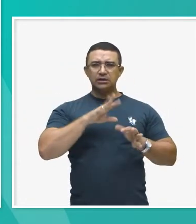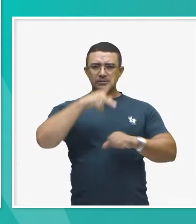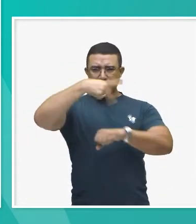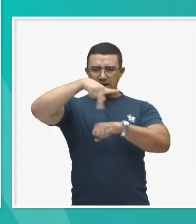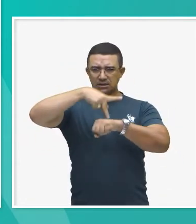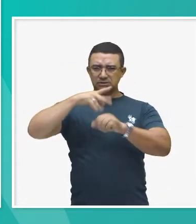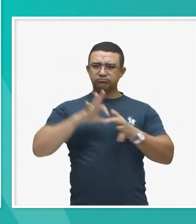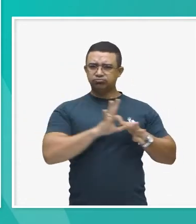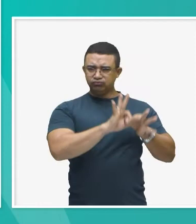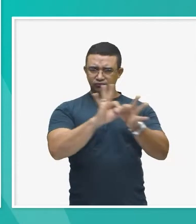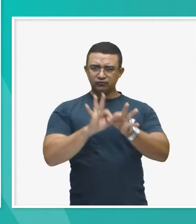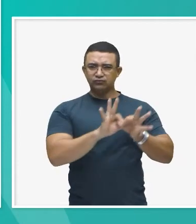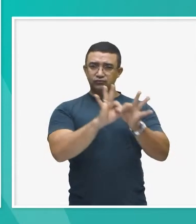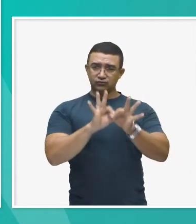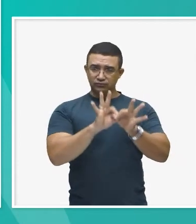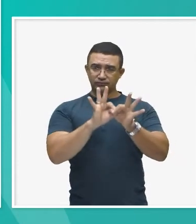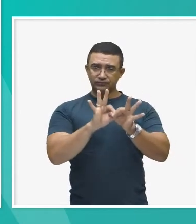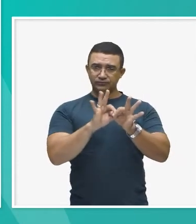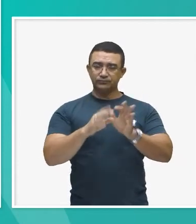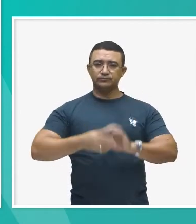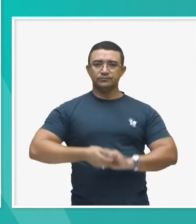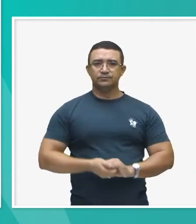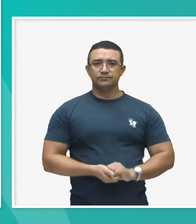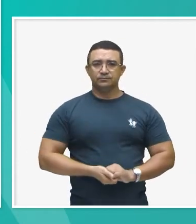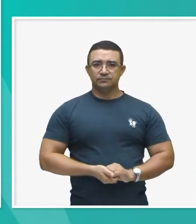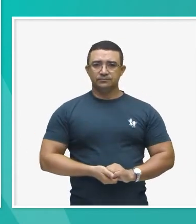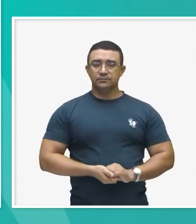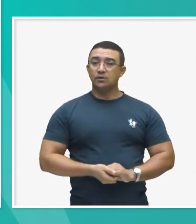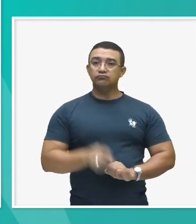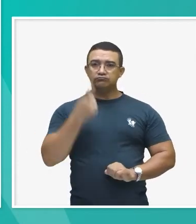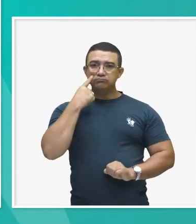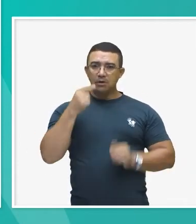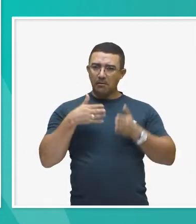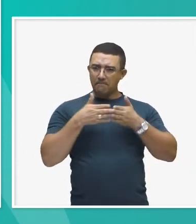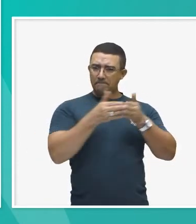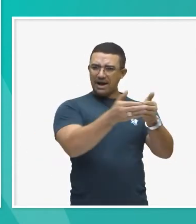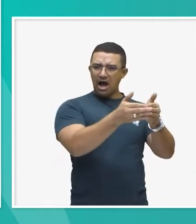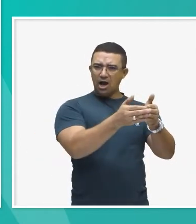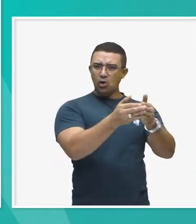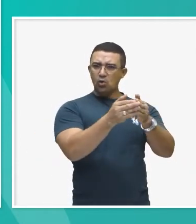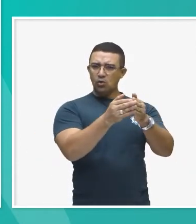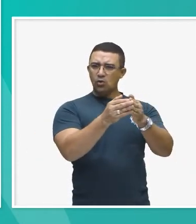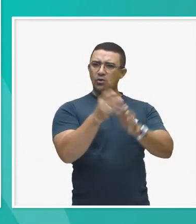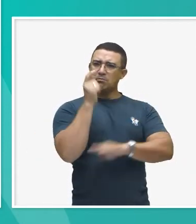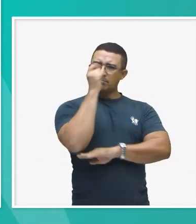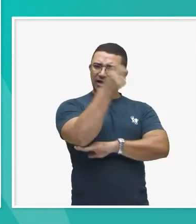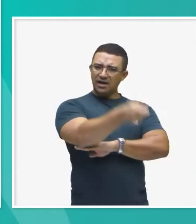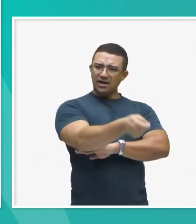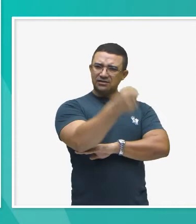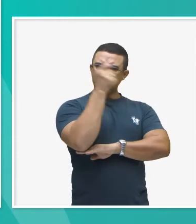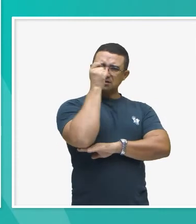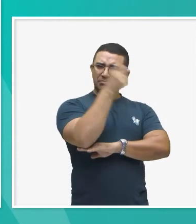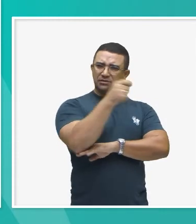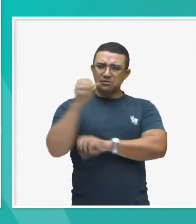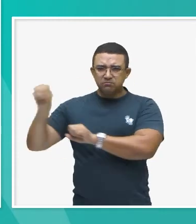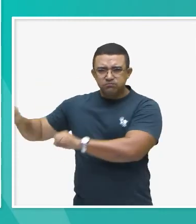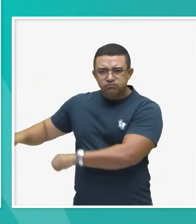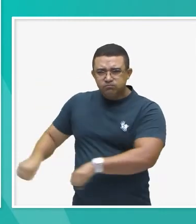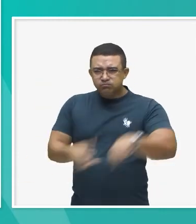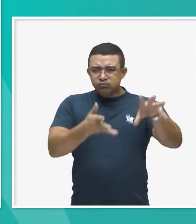só, o negócio ficou sério ali. Os barcos de pescas não querem sair daquela região. Eles já foram alertados